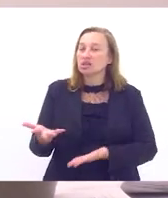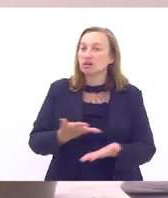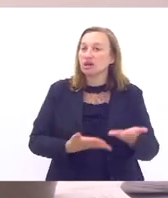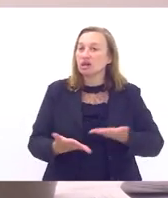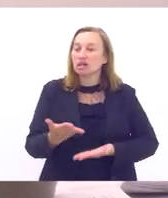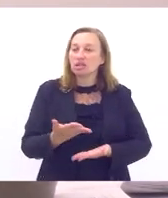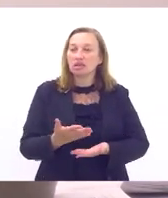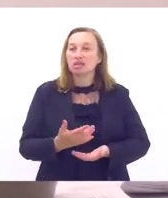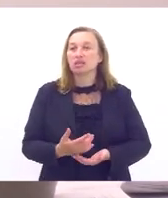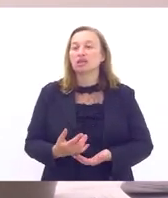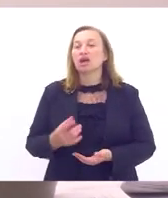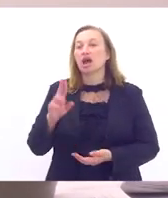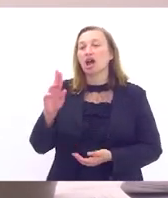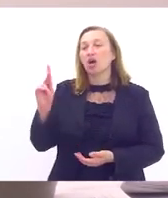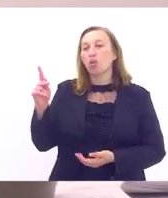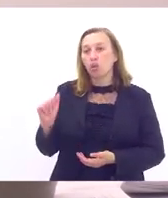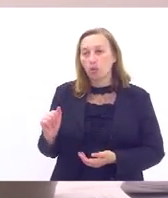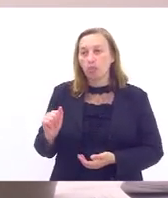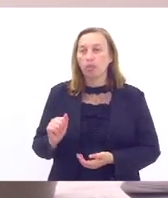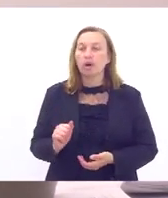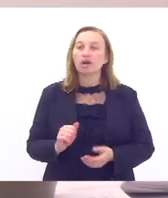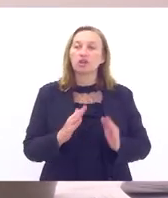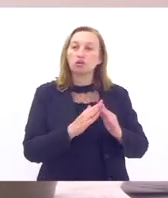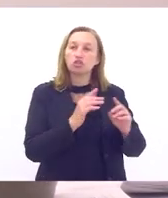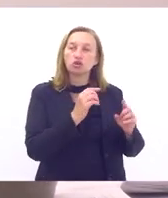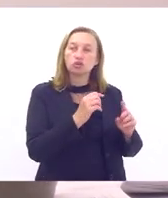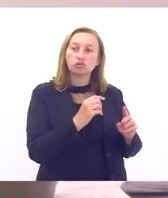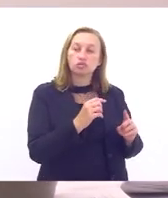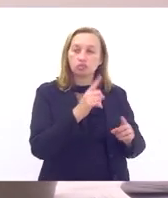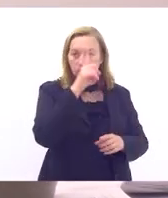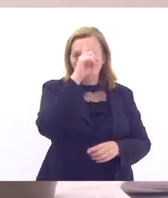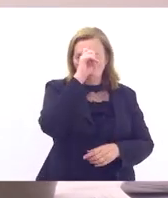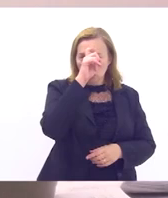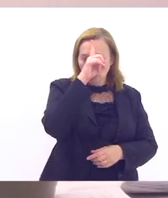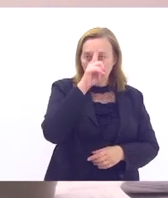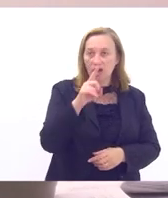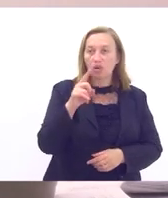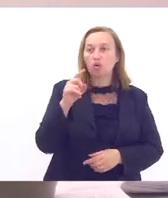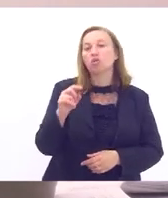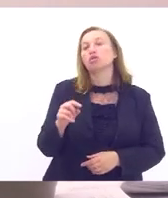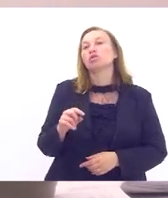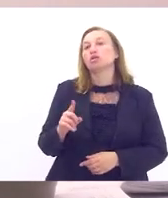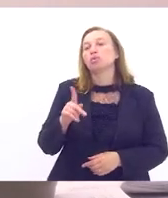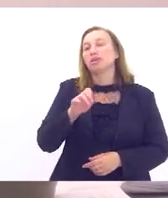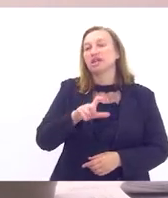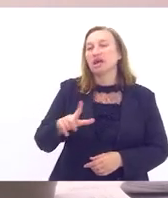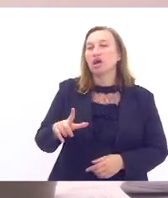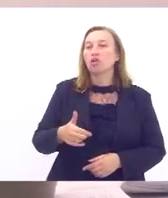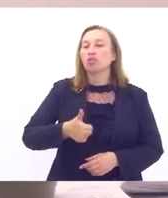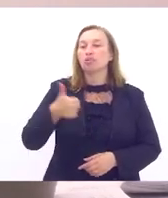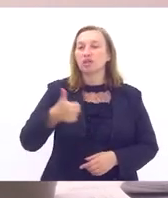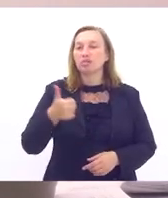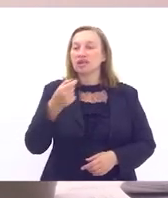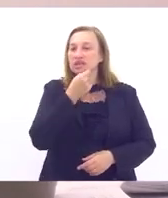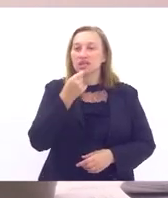agosto de 2022. Em 1º de setembro de 2022, portanto, um dia depois dessa visita, o